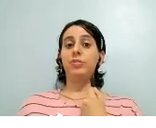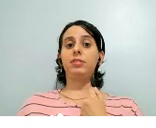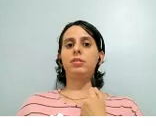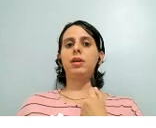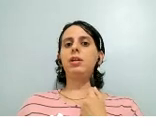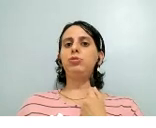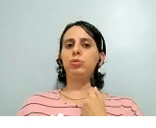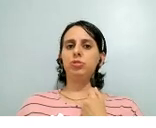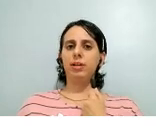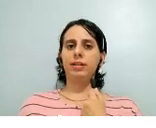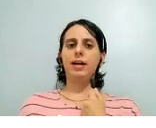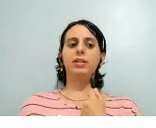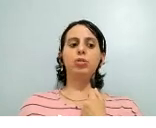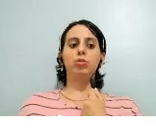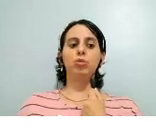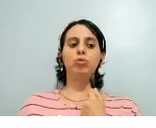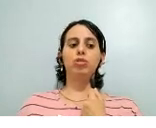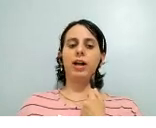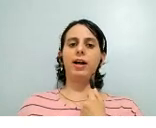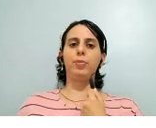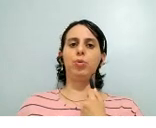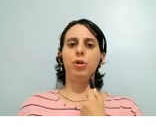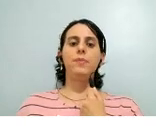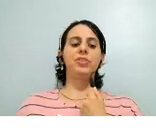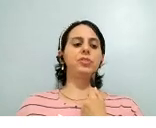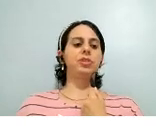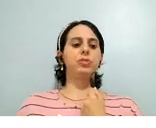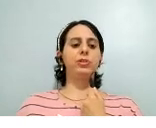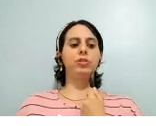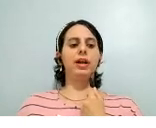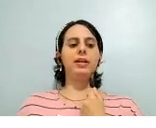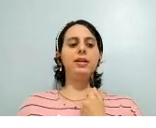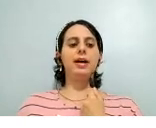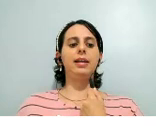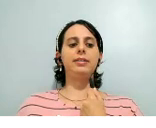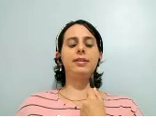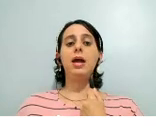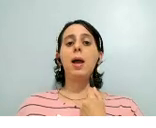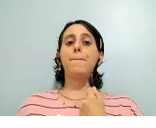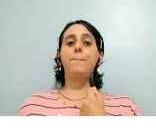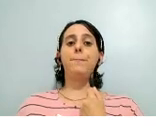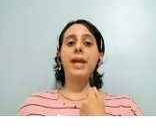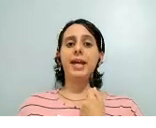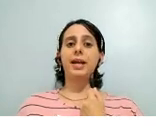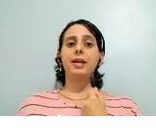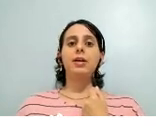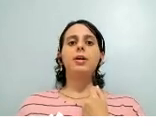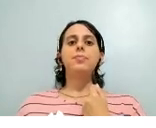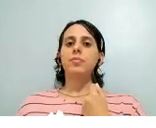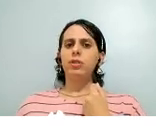disfarçado, tentando nos enganar que tudo já acabou. Então, vocês vão anotar aí a letra